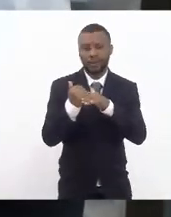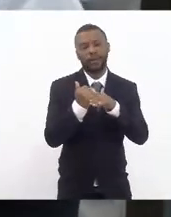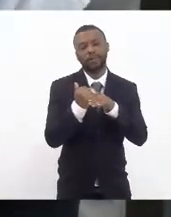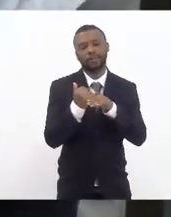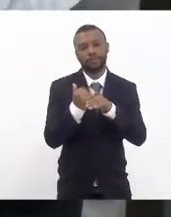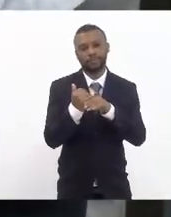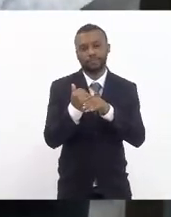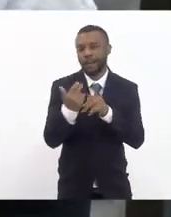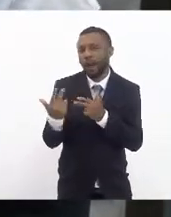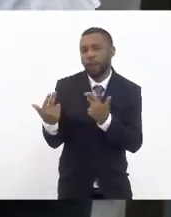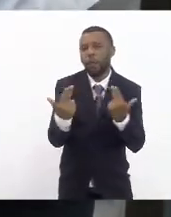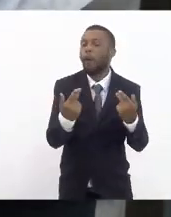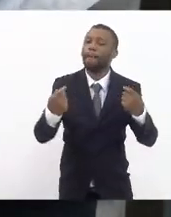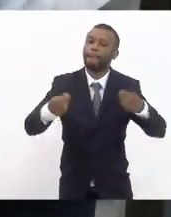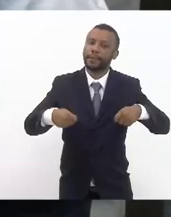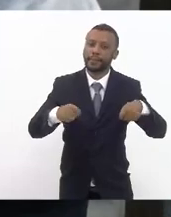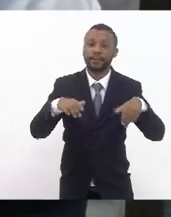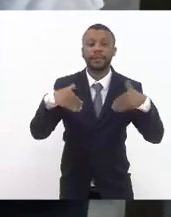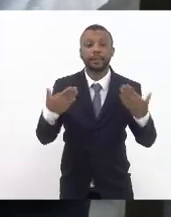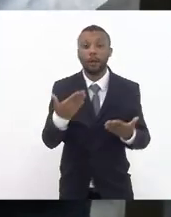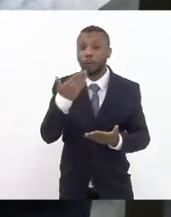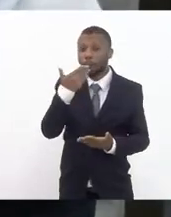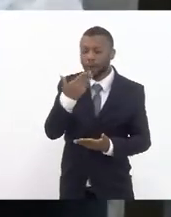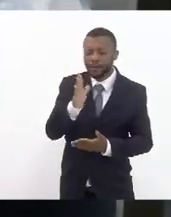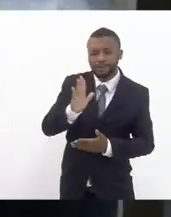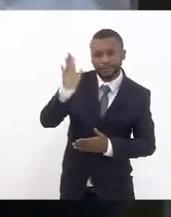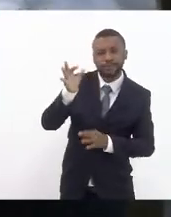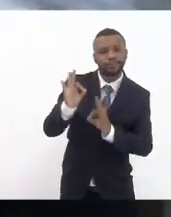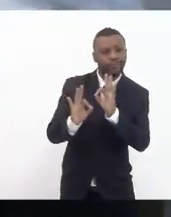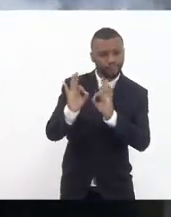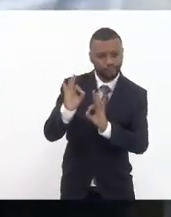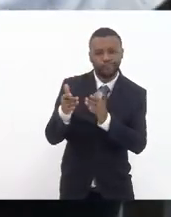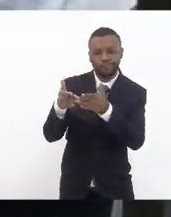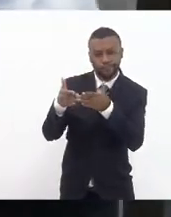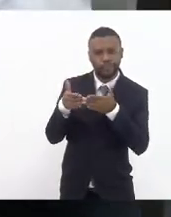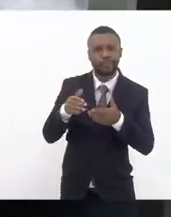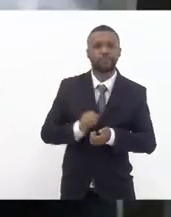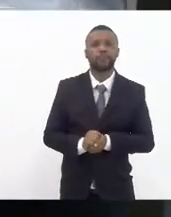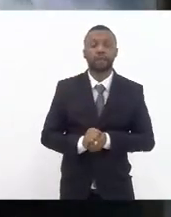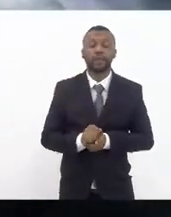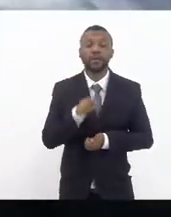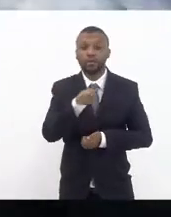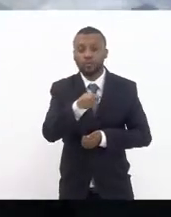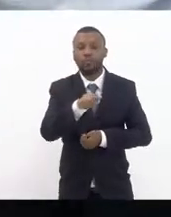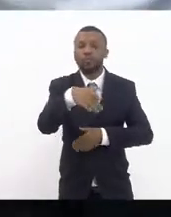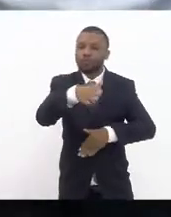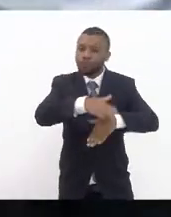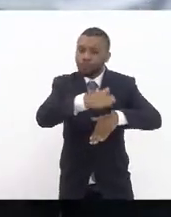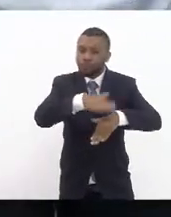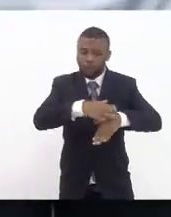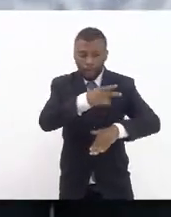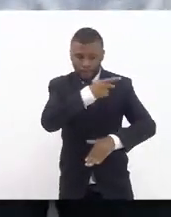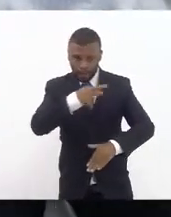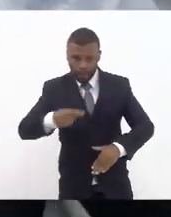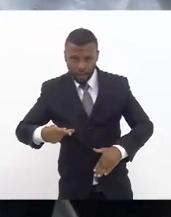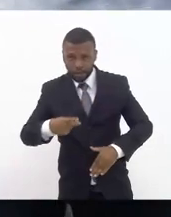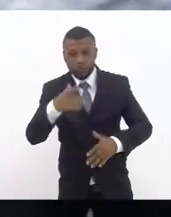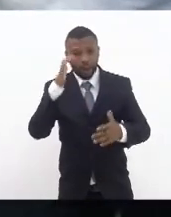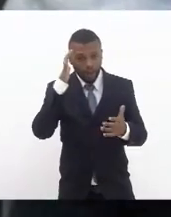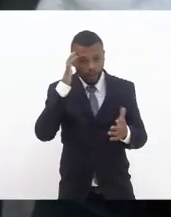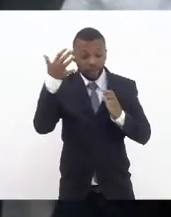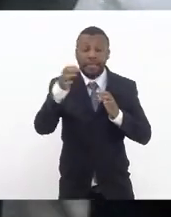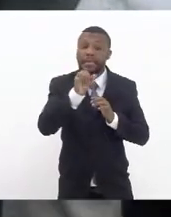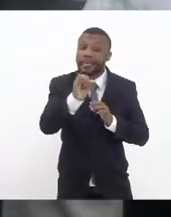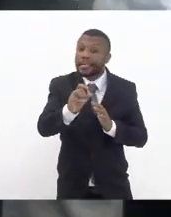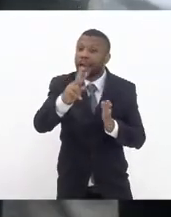ser igual. Então, solicito uma questão de ordem, Vossa Excelência, que o senhor defina, caso a